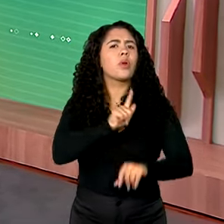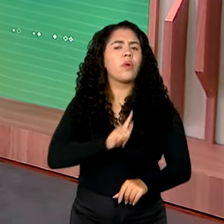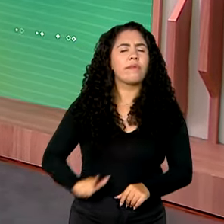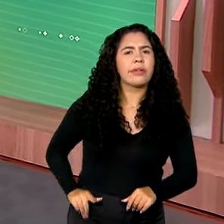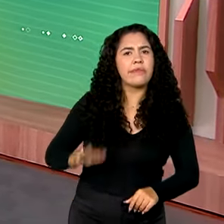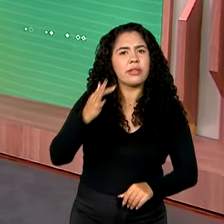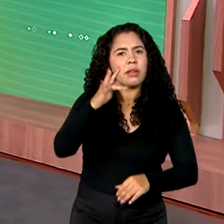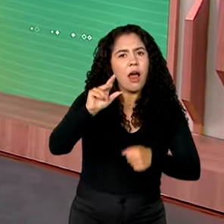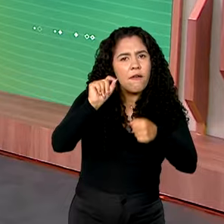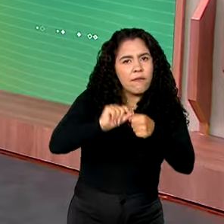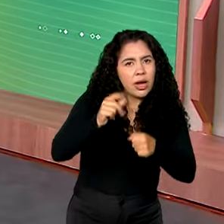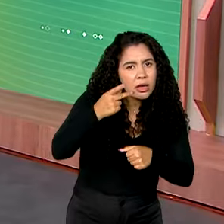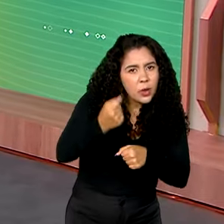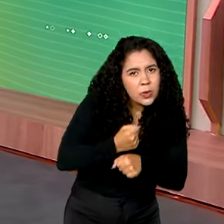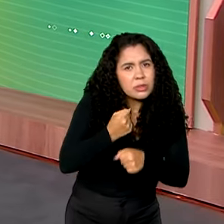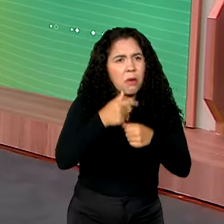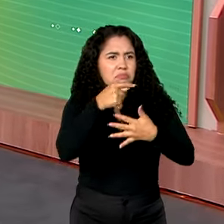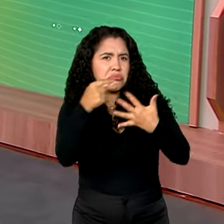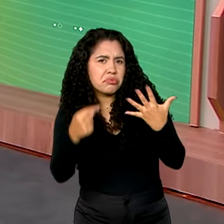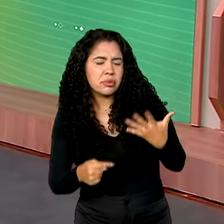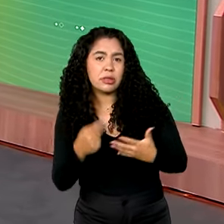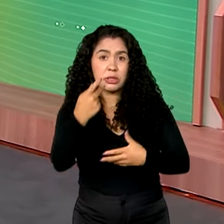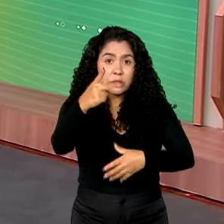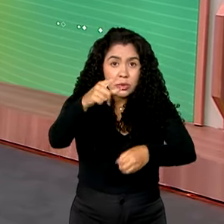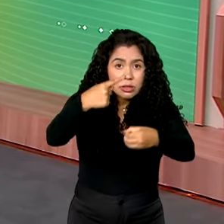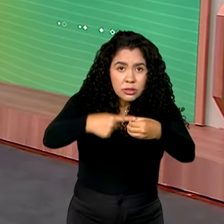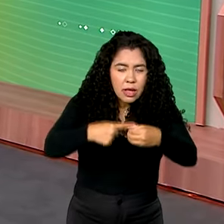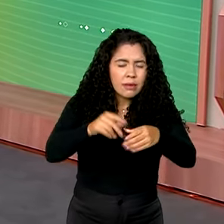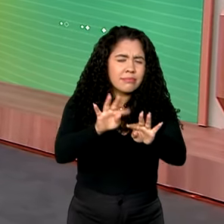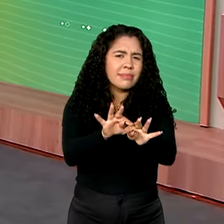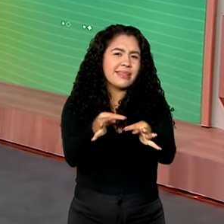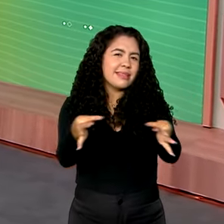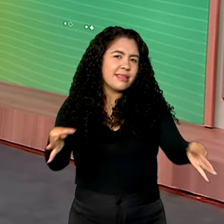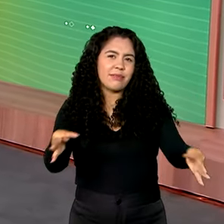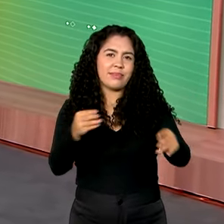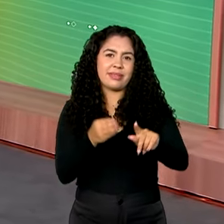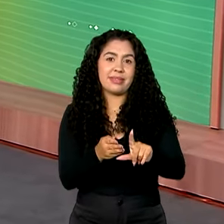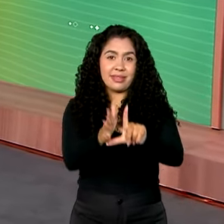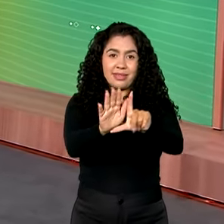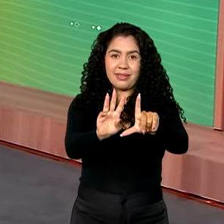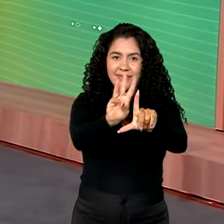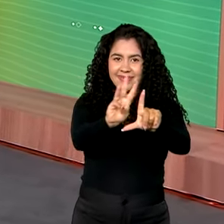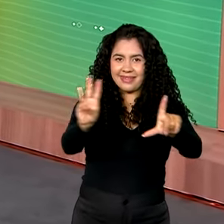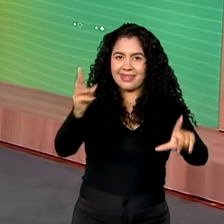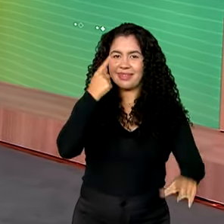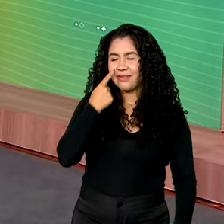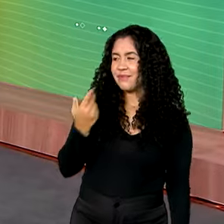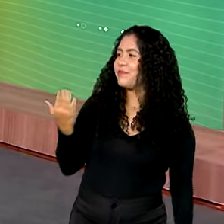sua cidade ou qualquer outro município brasileiro, é simples, basta acessar